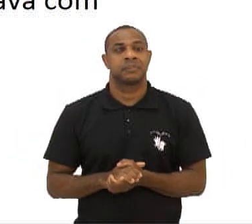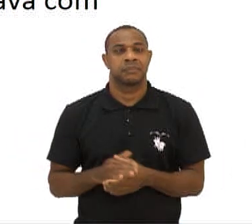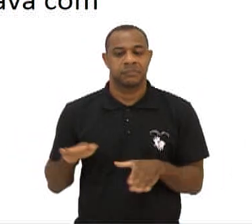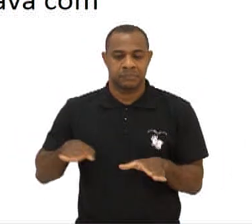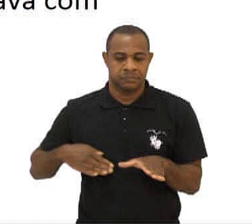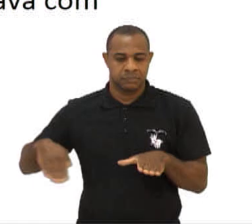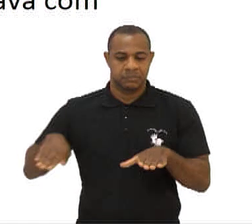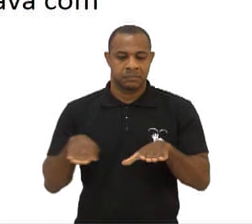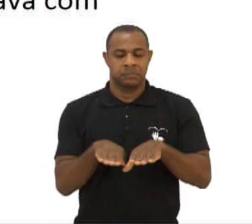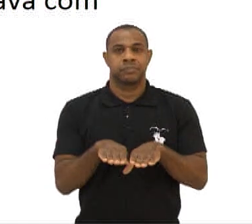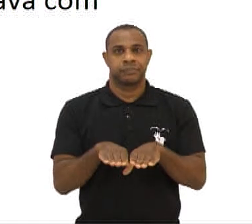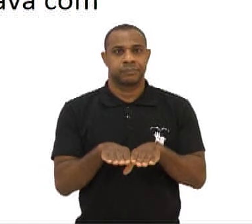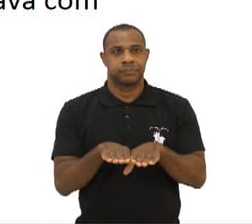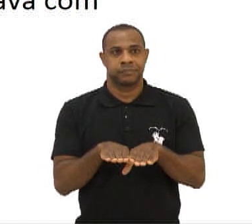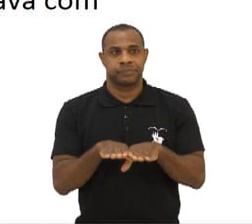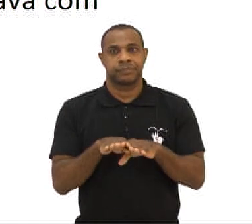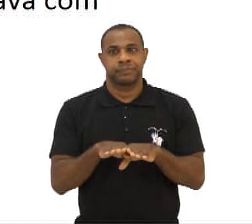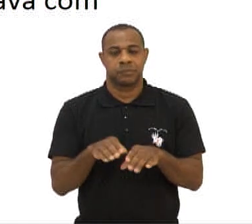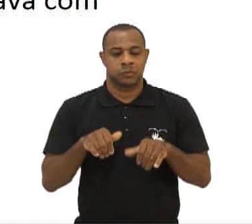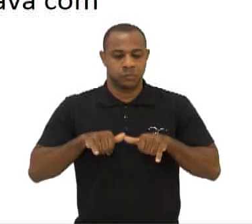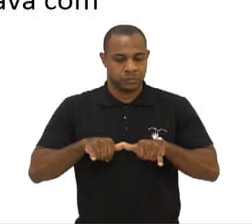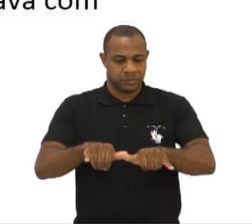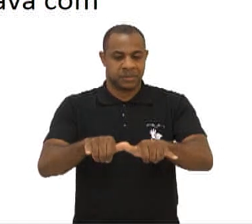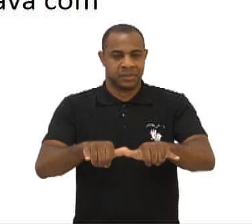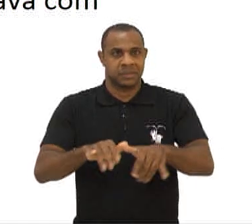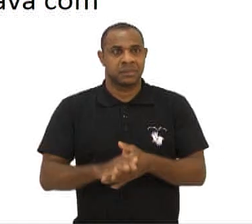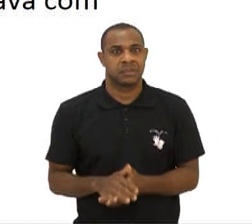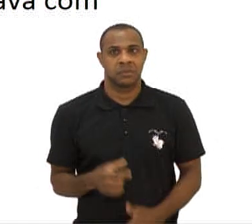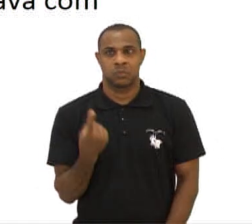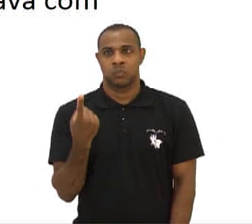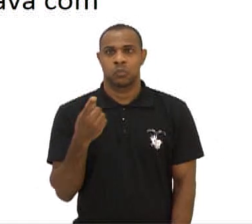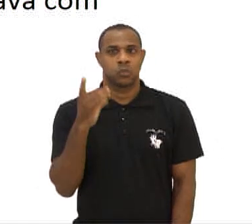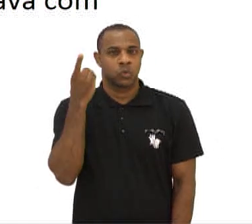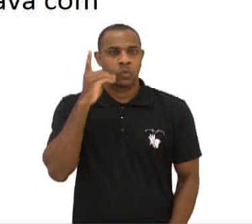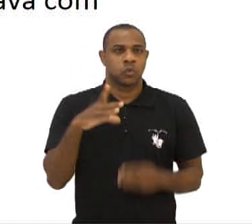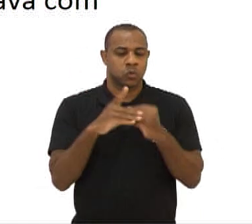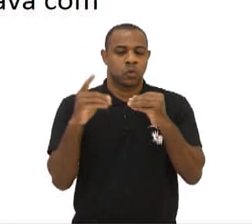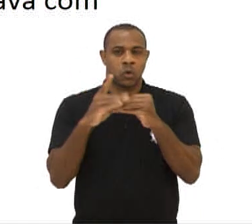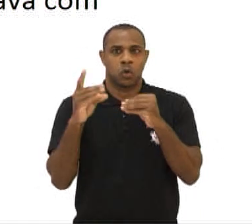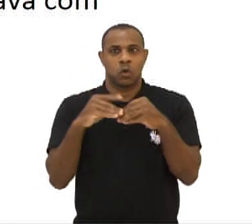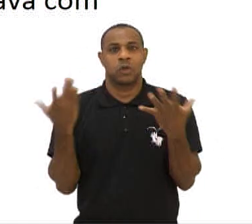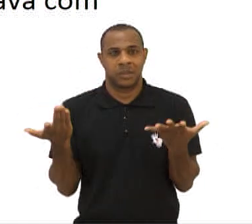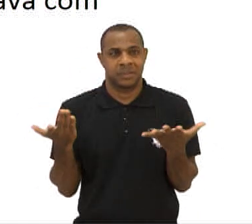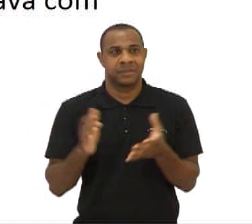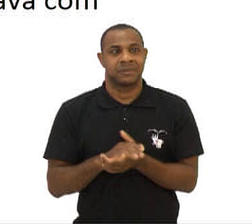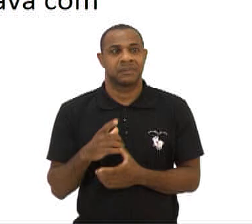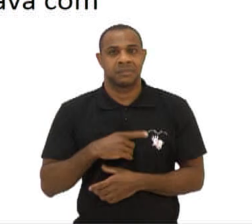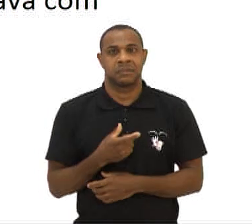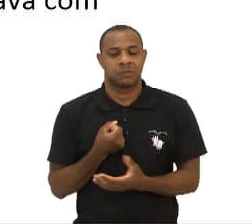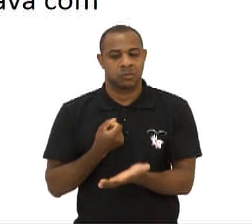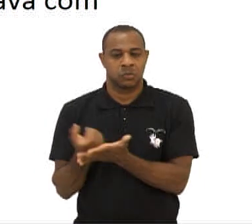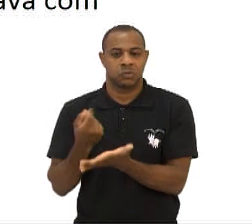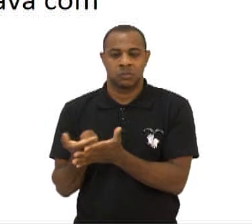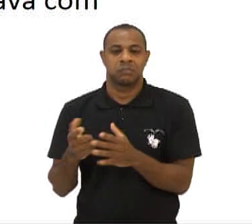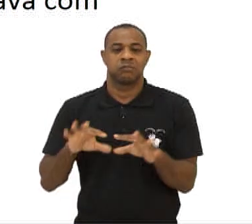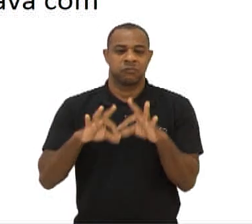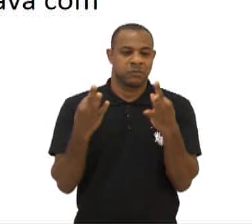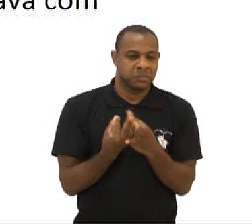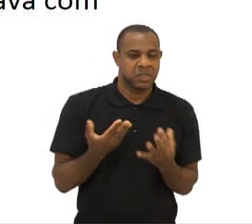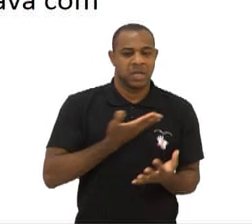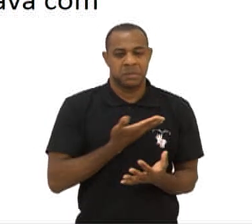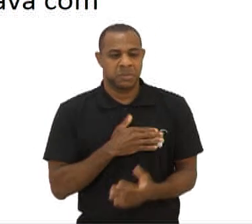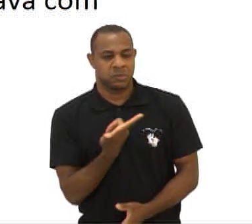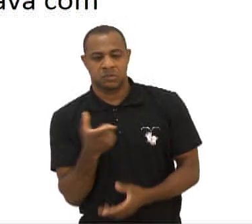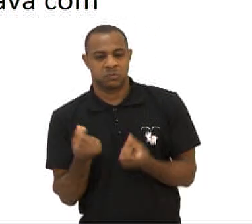ao Walmart com menos de $1. Acho que tinha 83 cents, algo assim. Sem família, sem amigos, sem